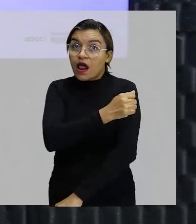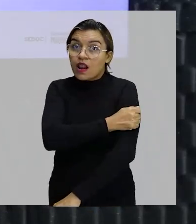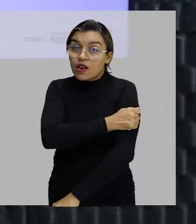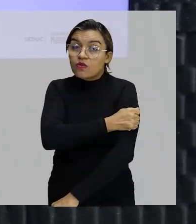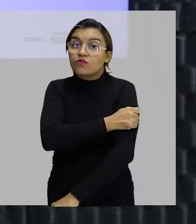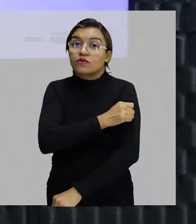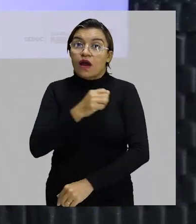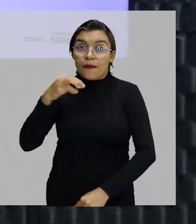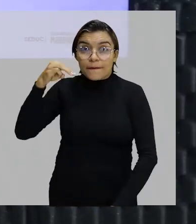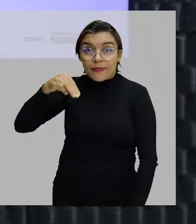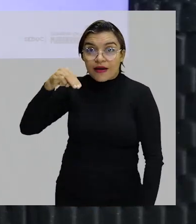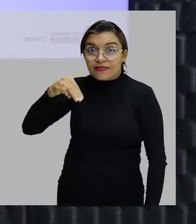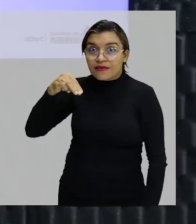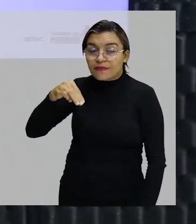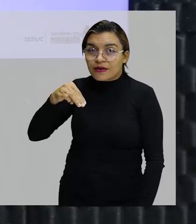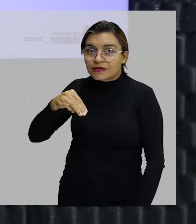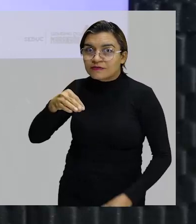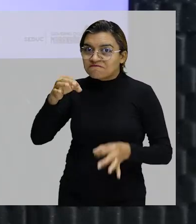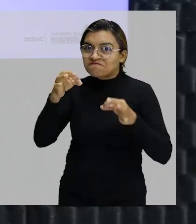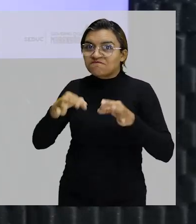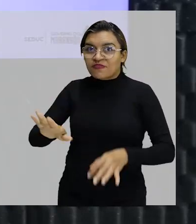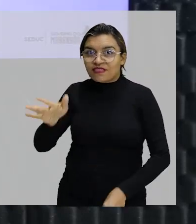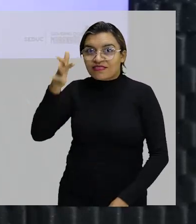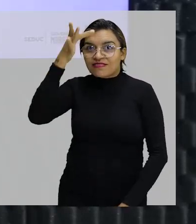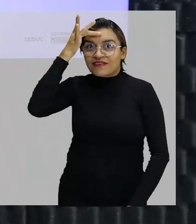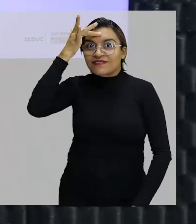a matemática em dias, certo?